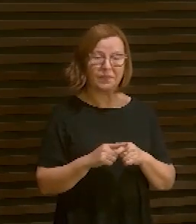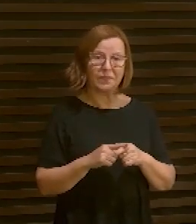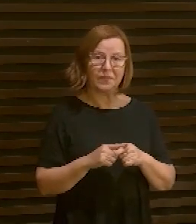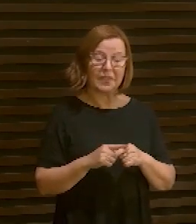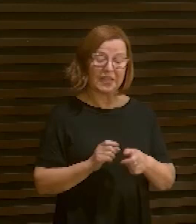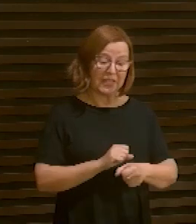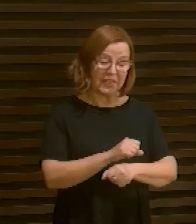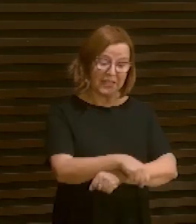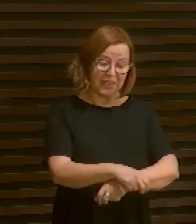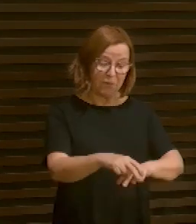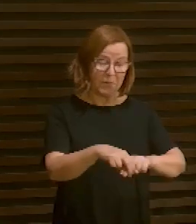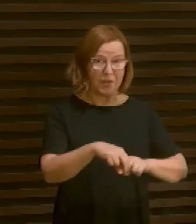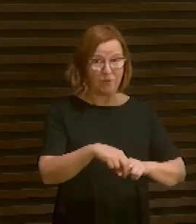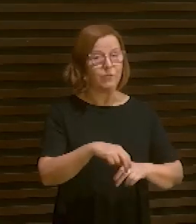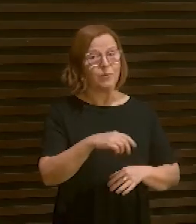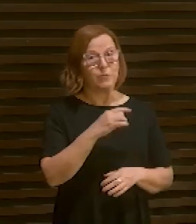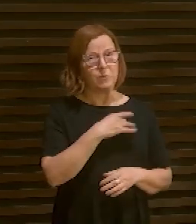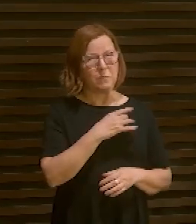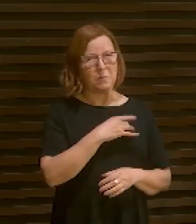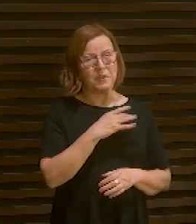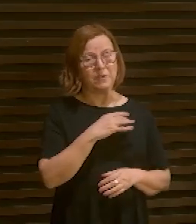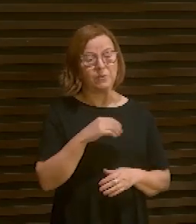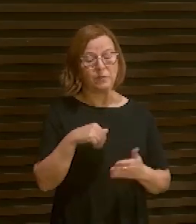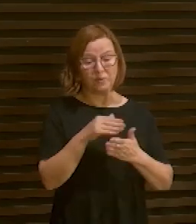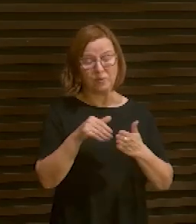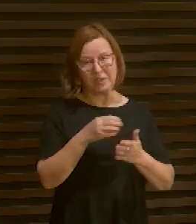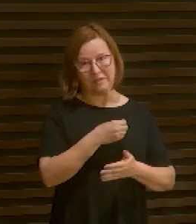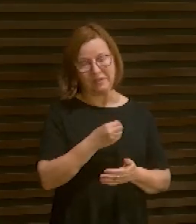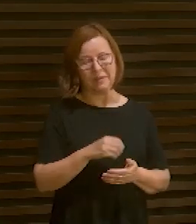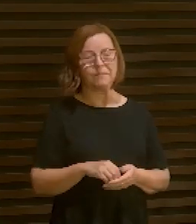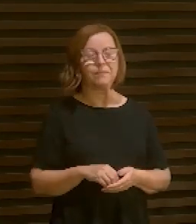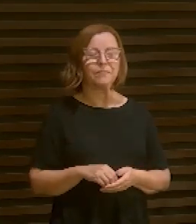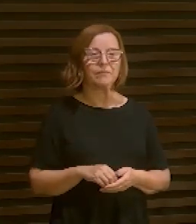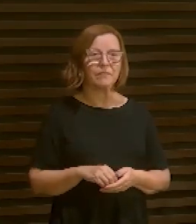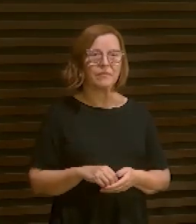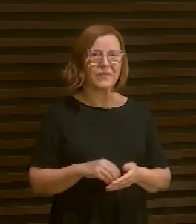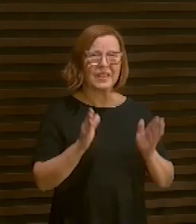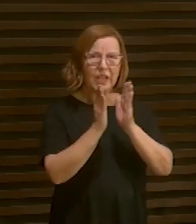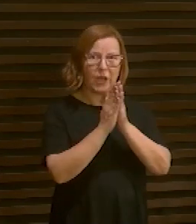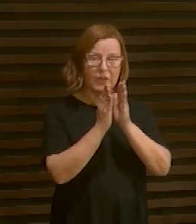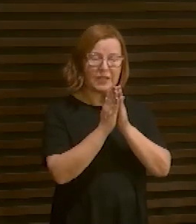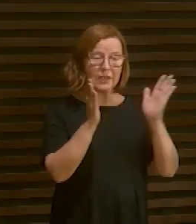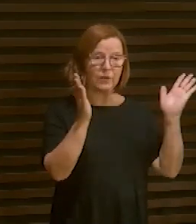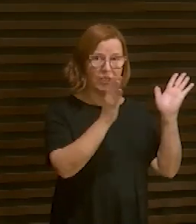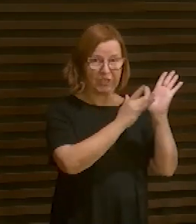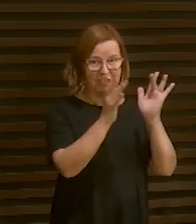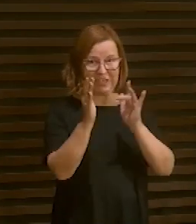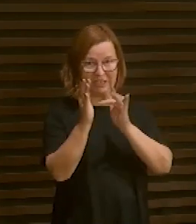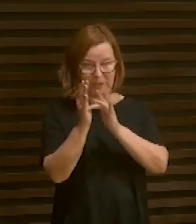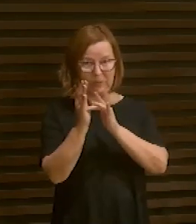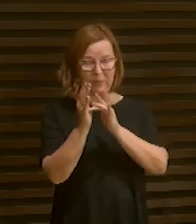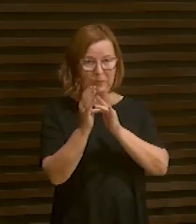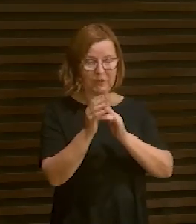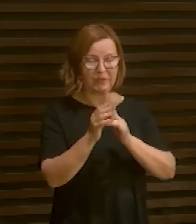por toda a nossa vida. Na oração sacerdotal, no capítulo 17 de João,